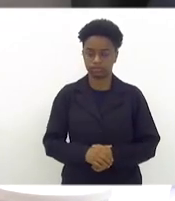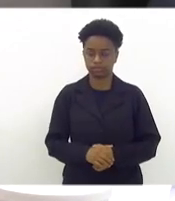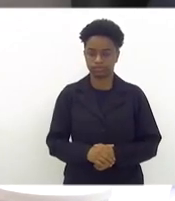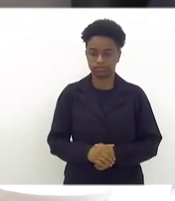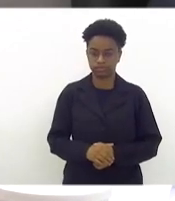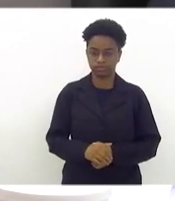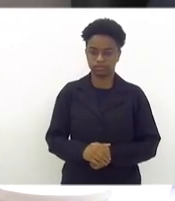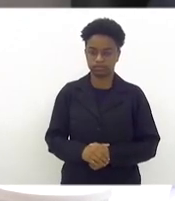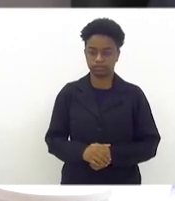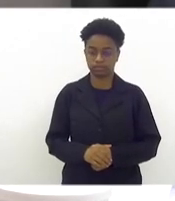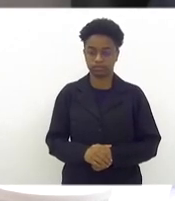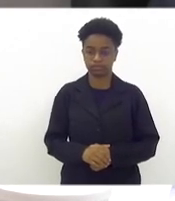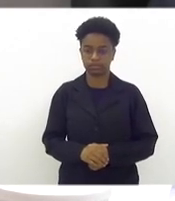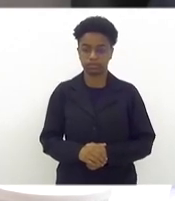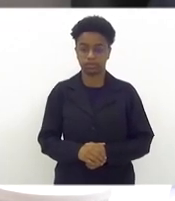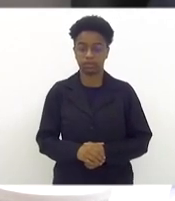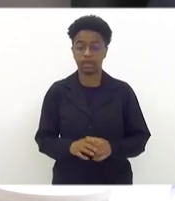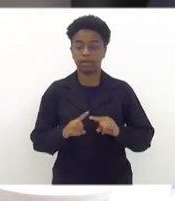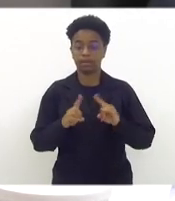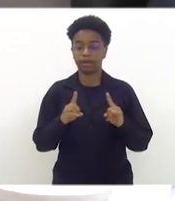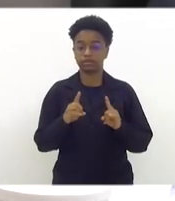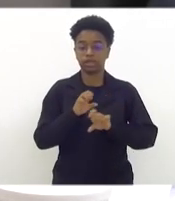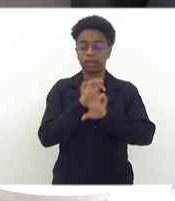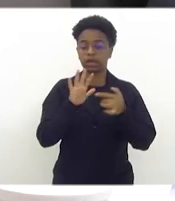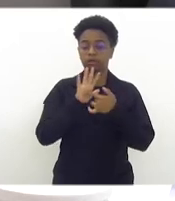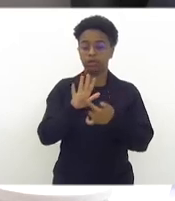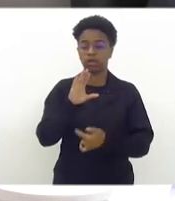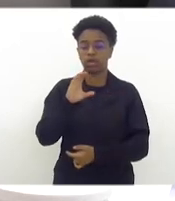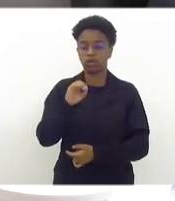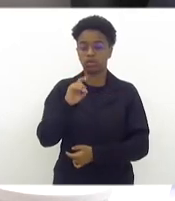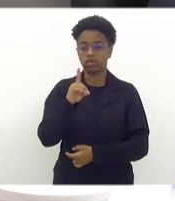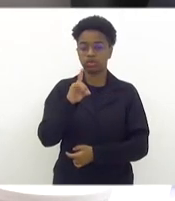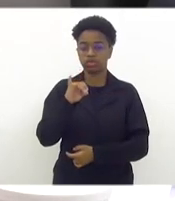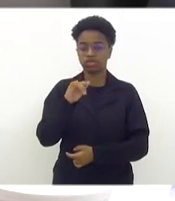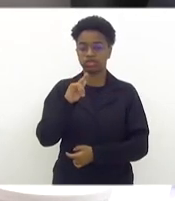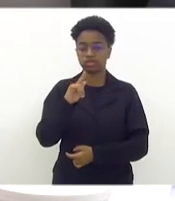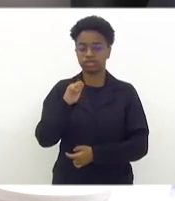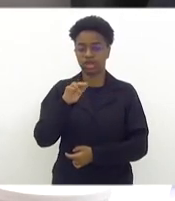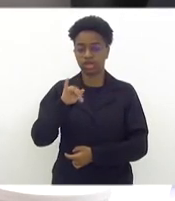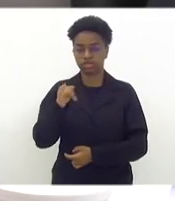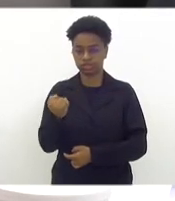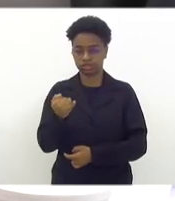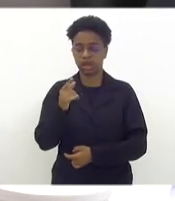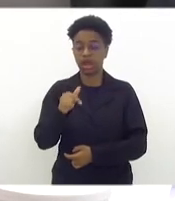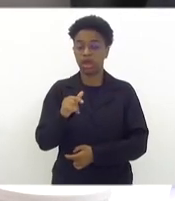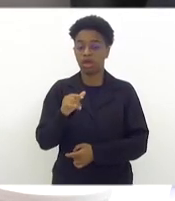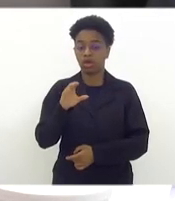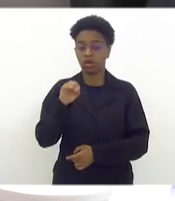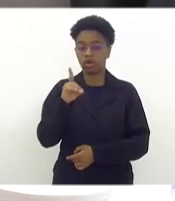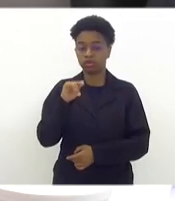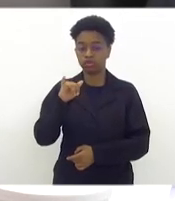O caso mais claro é o CODIGERJE, o Código do Judiciário. De Organização Judiciária. Não é um